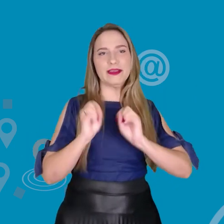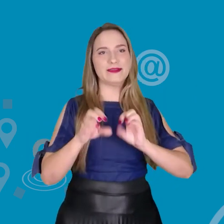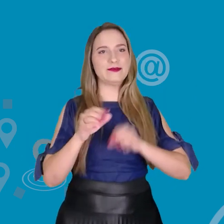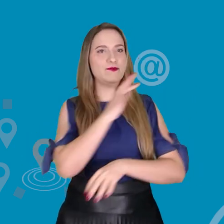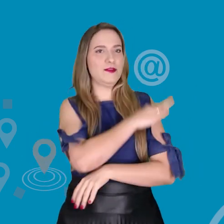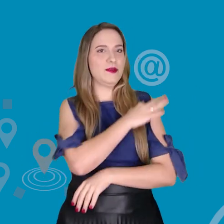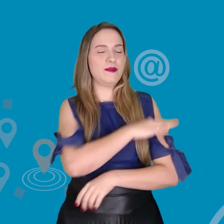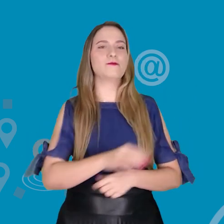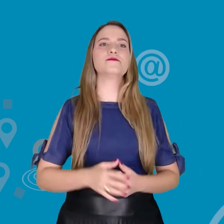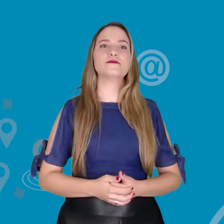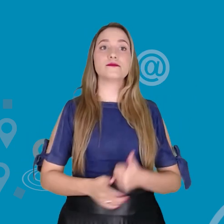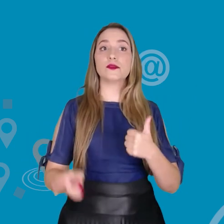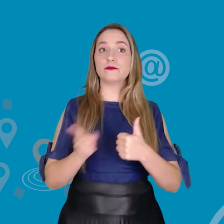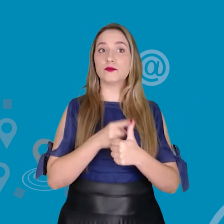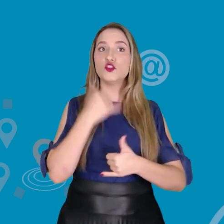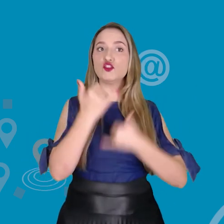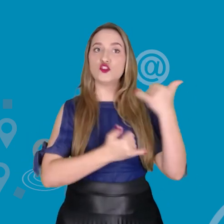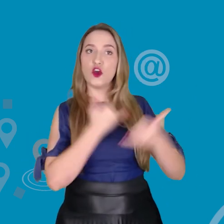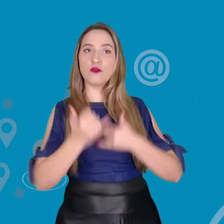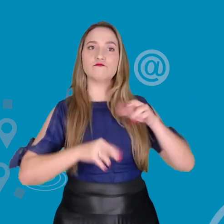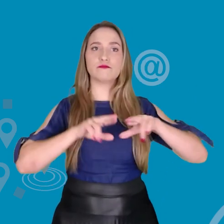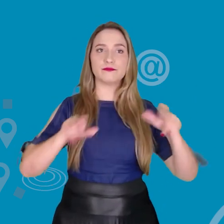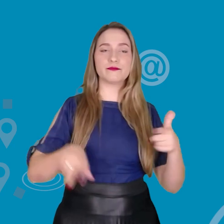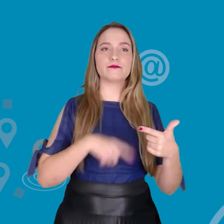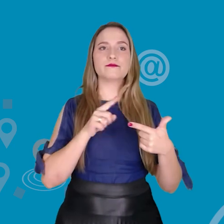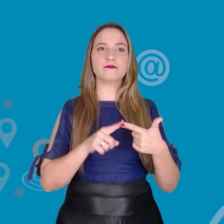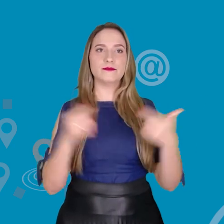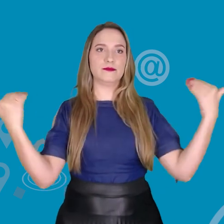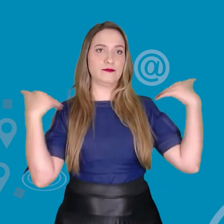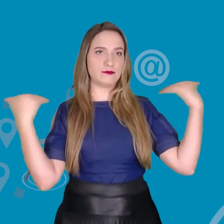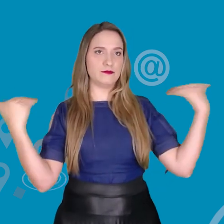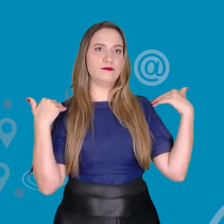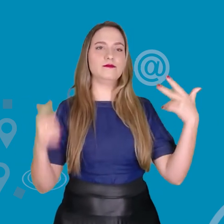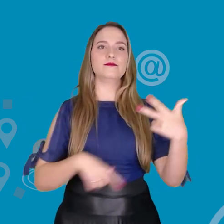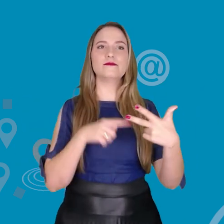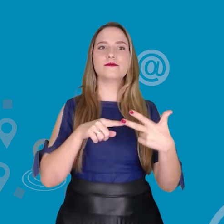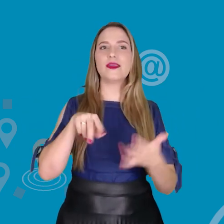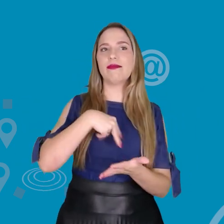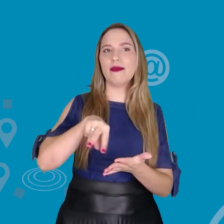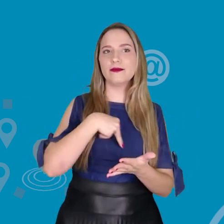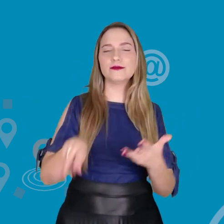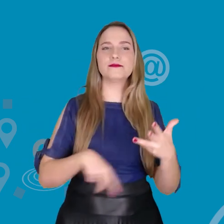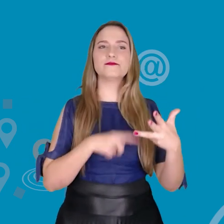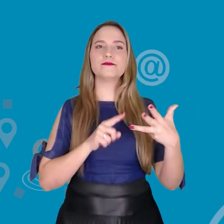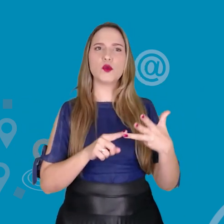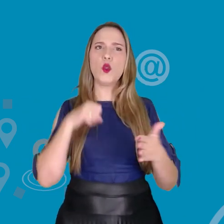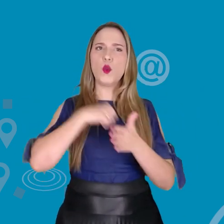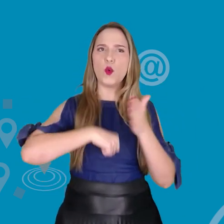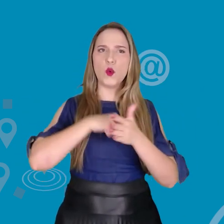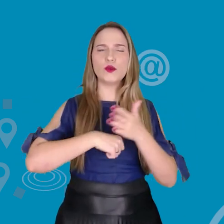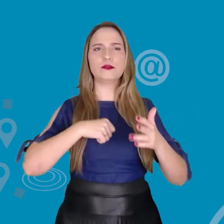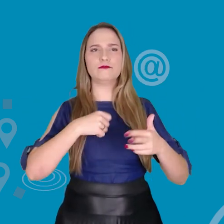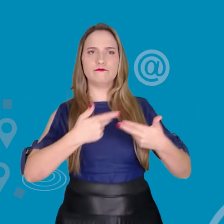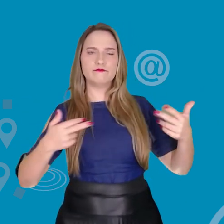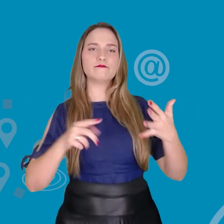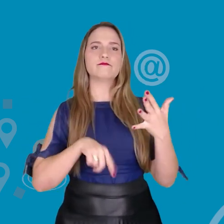que são os jogos e brincadeiras, as ginásticas, as danças, as lutas,